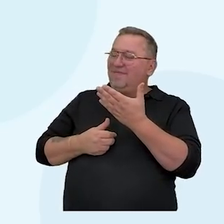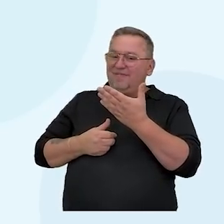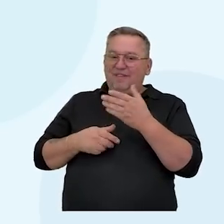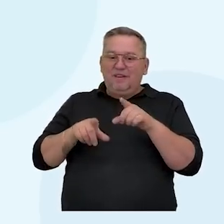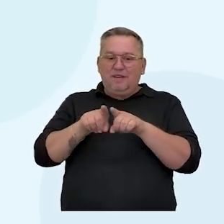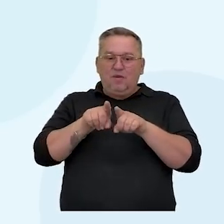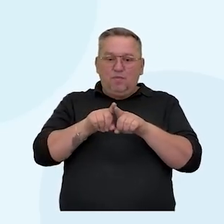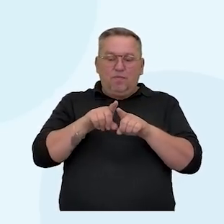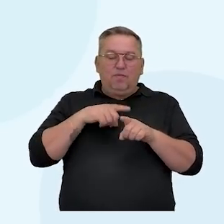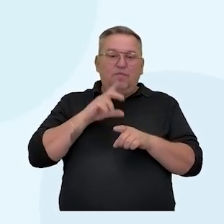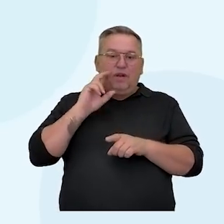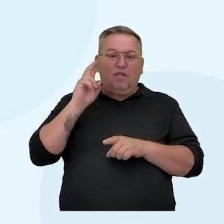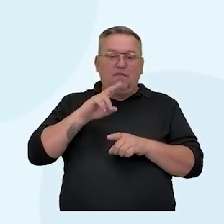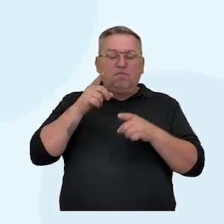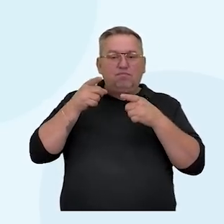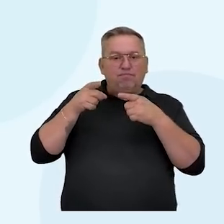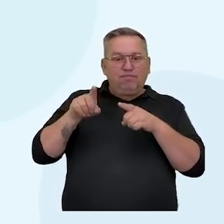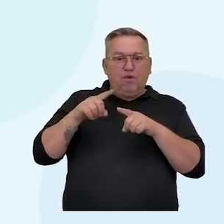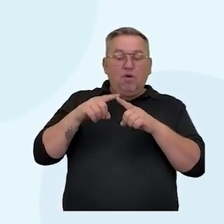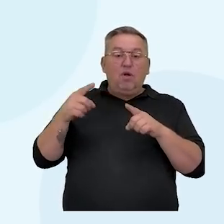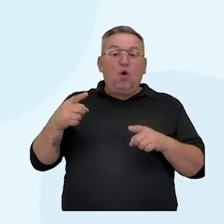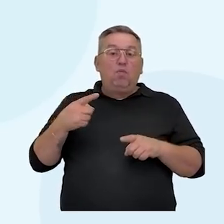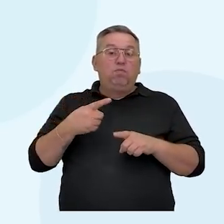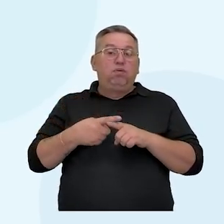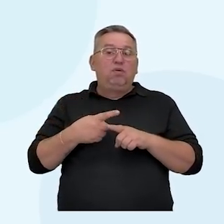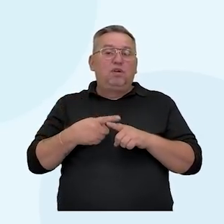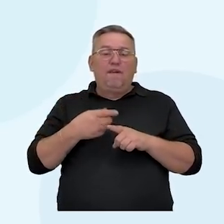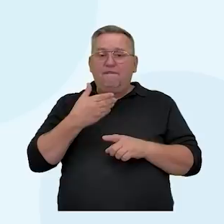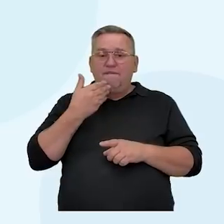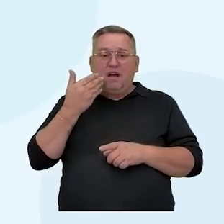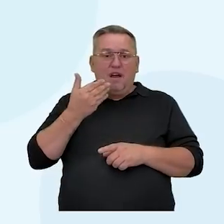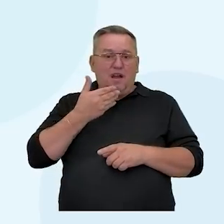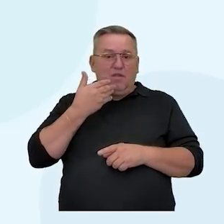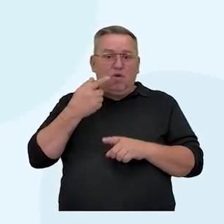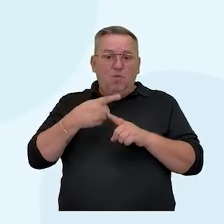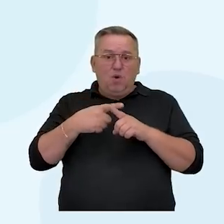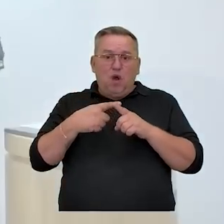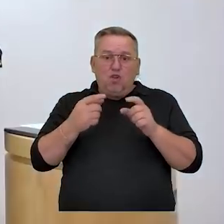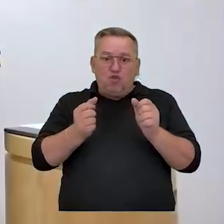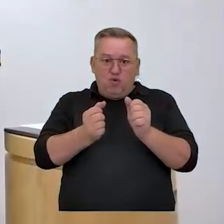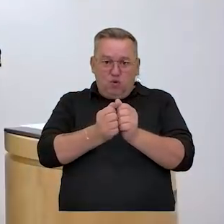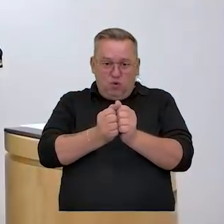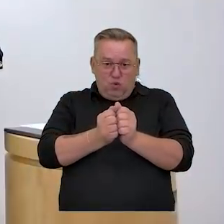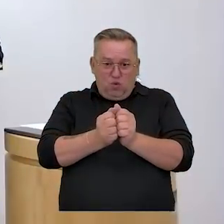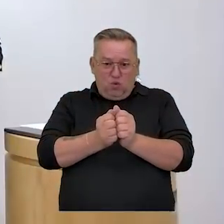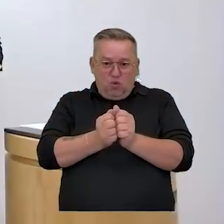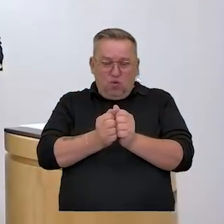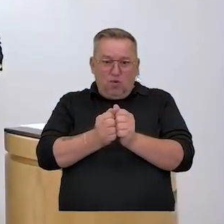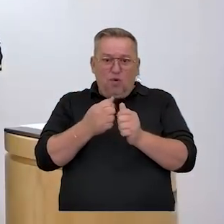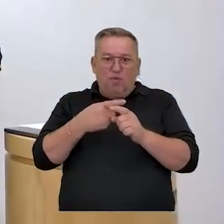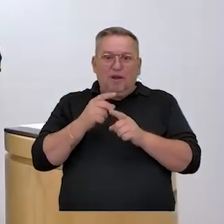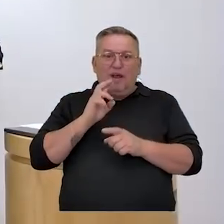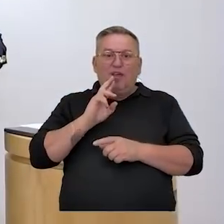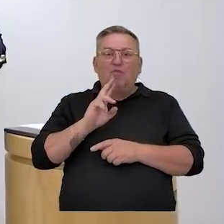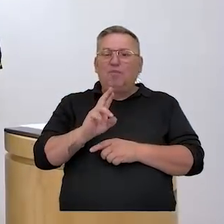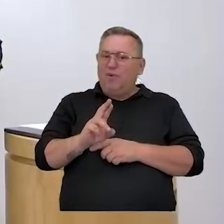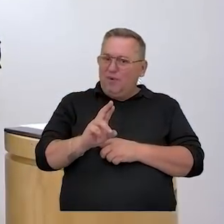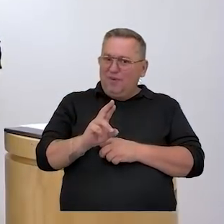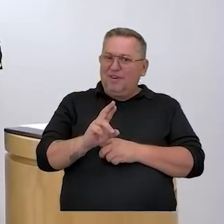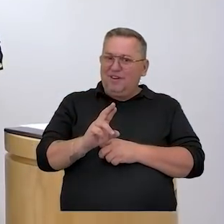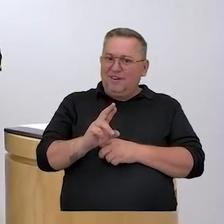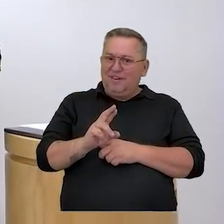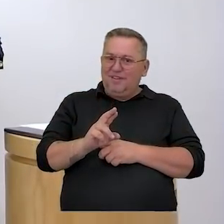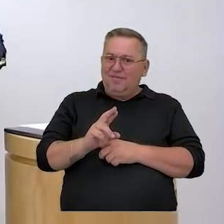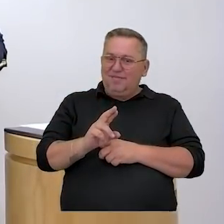a oração principal. O porquê, esse é fácil, gente, porque juntinho aí, porque sempre nós falamos que é resposta, né?